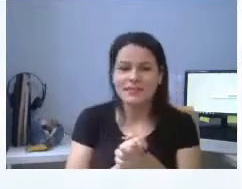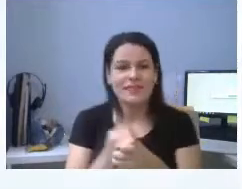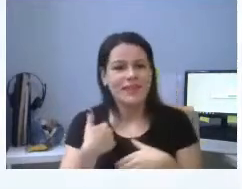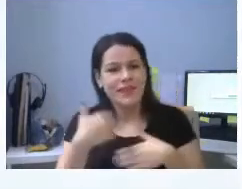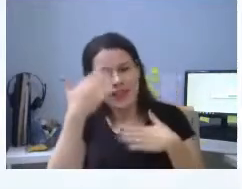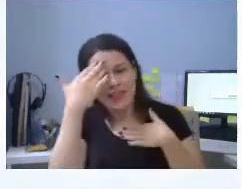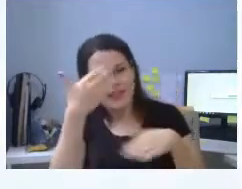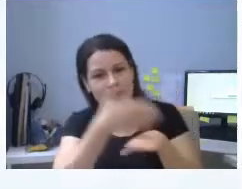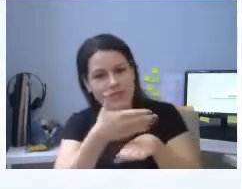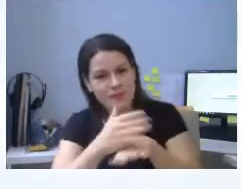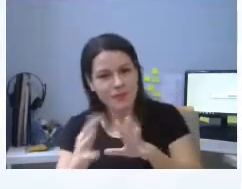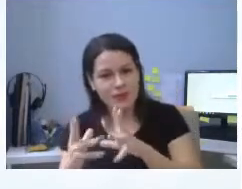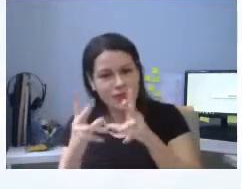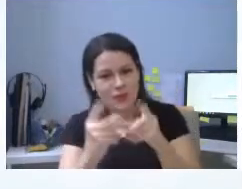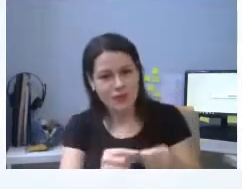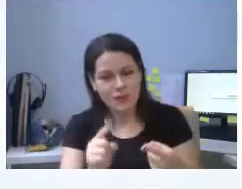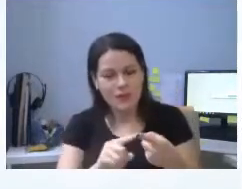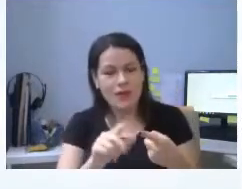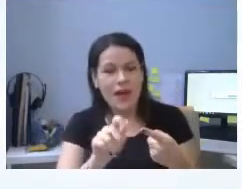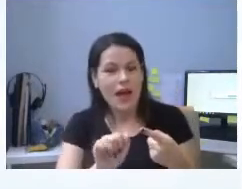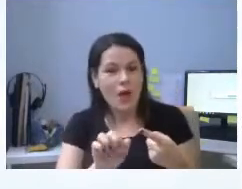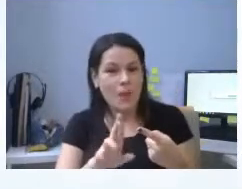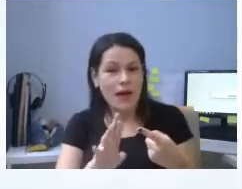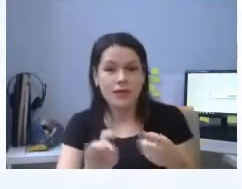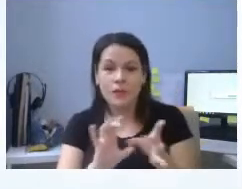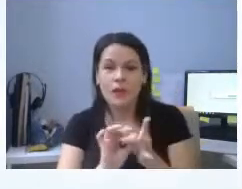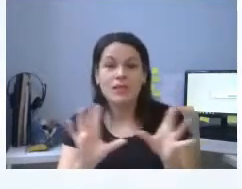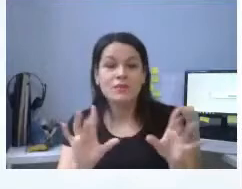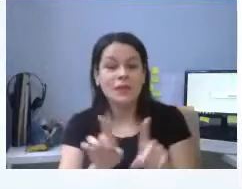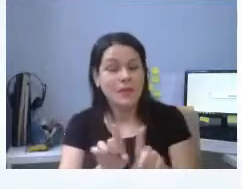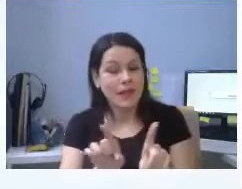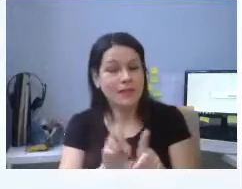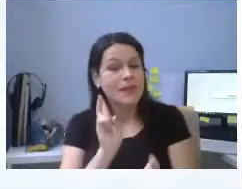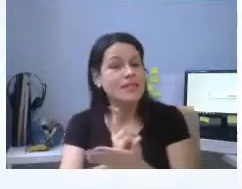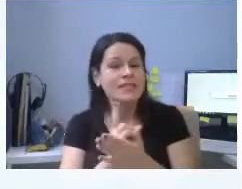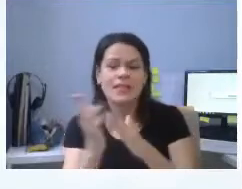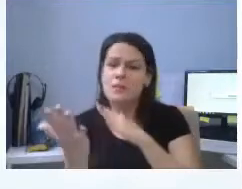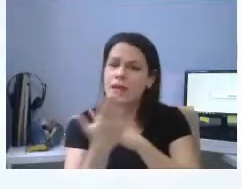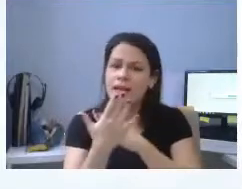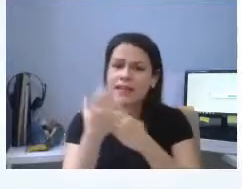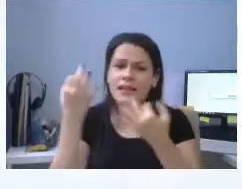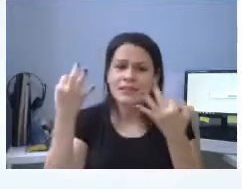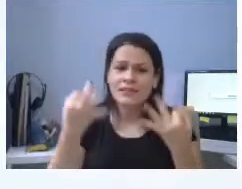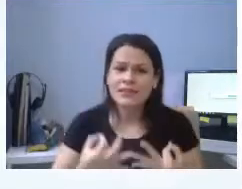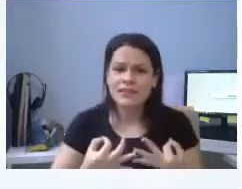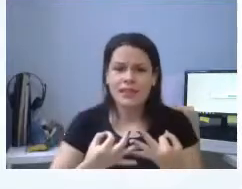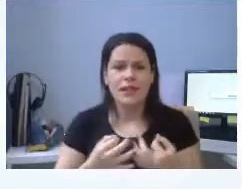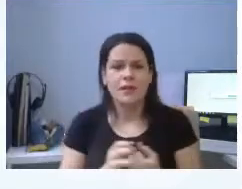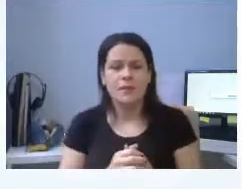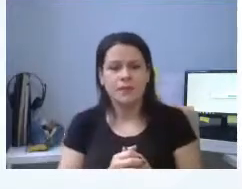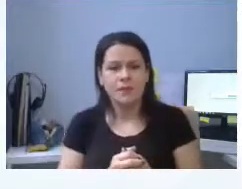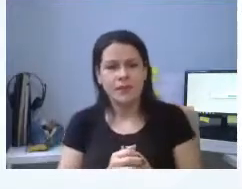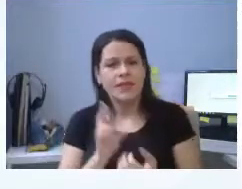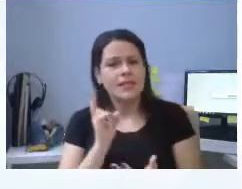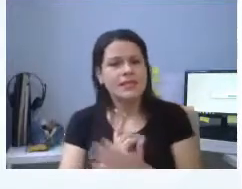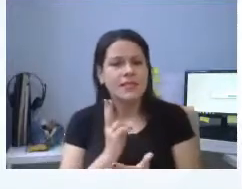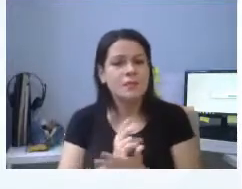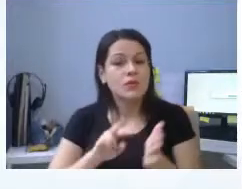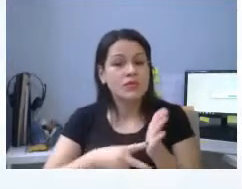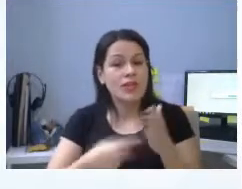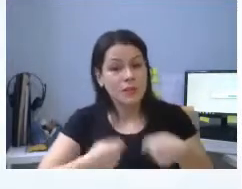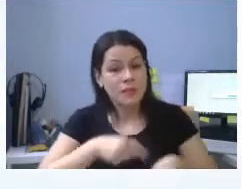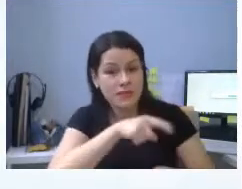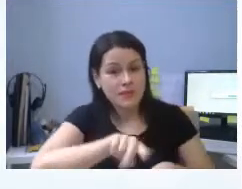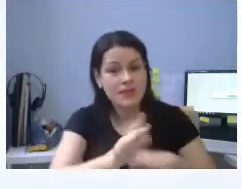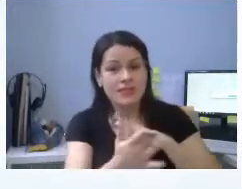presença de todos, agradeço ao doutor Alberto por essa disponibilidade, que sempre nos atende, assim que o sindicato assim o solicita. Agradecer ao